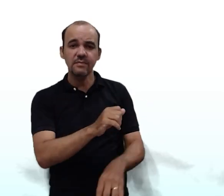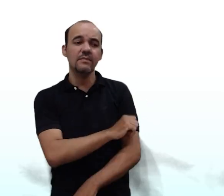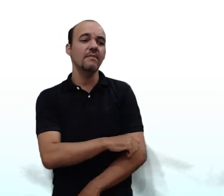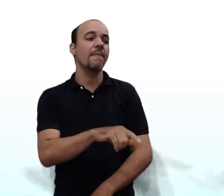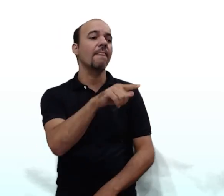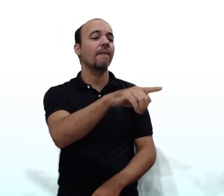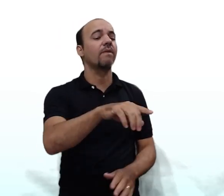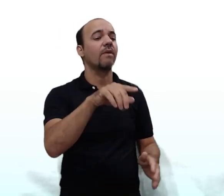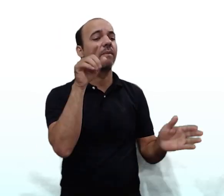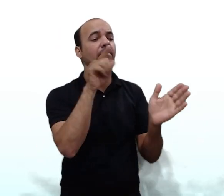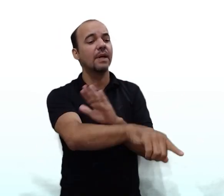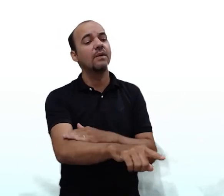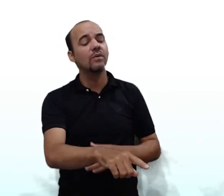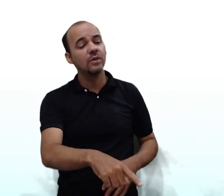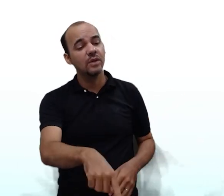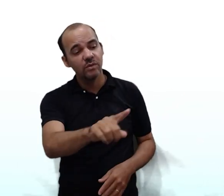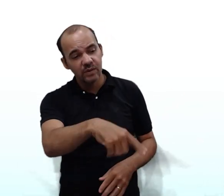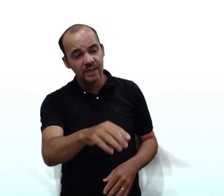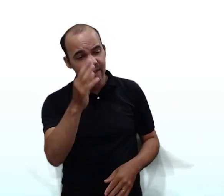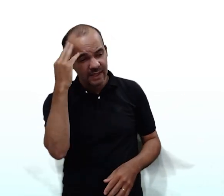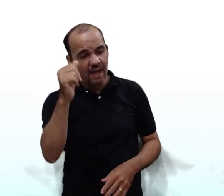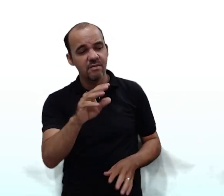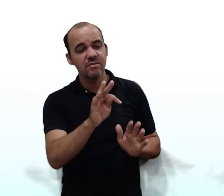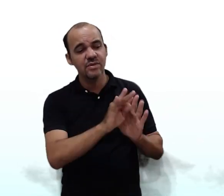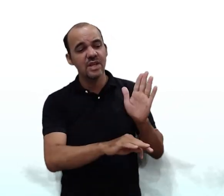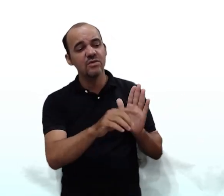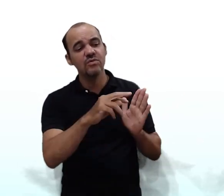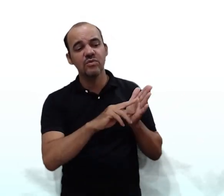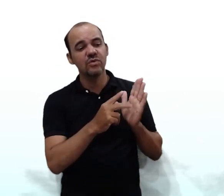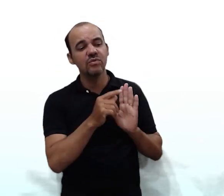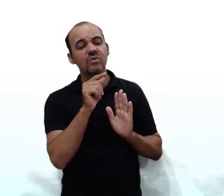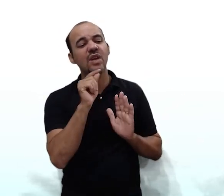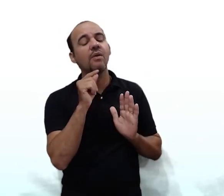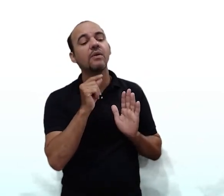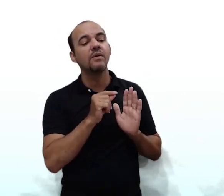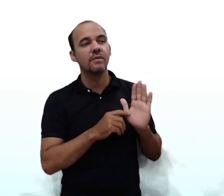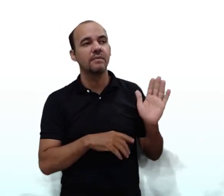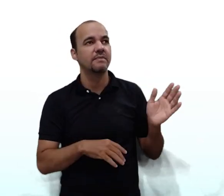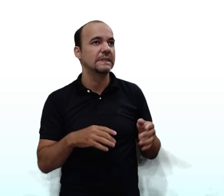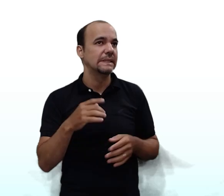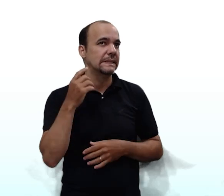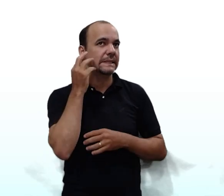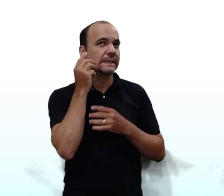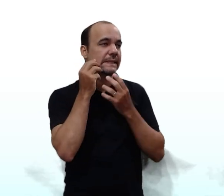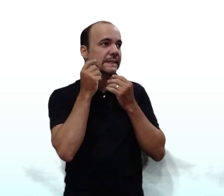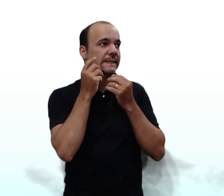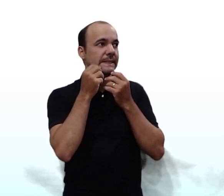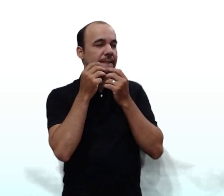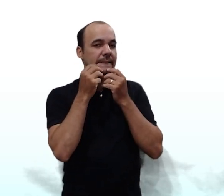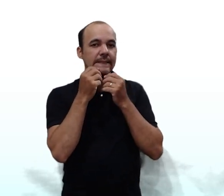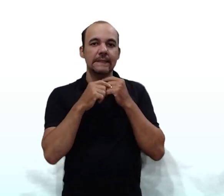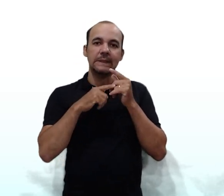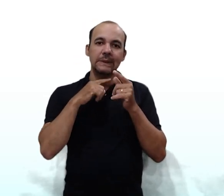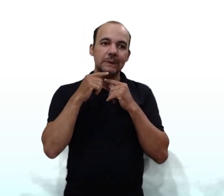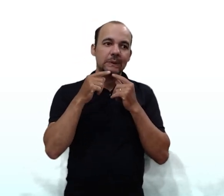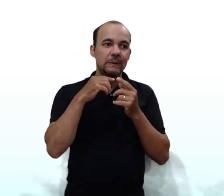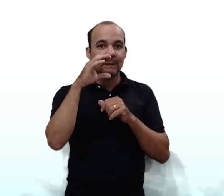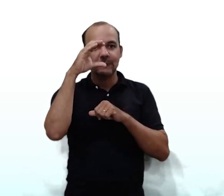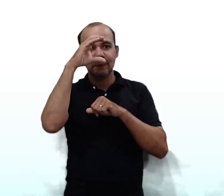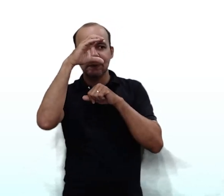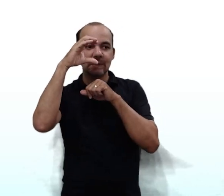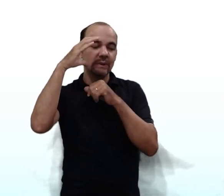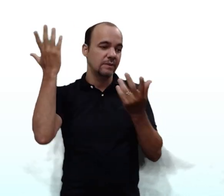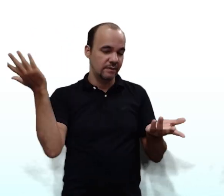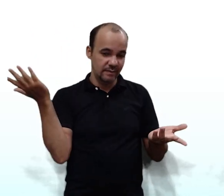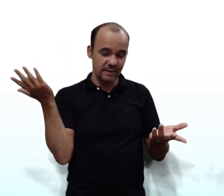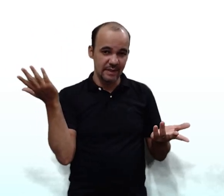e pergunto, gente, o que é um texto? E aí eu vejo os rostinhos confusos, Muitos nunca se pararam para perguntar o que é que